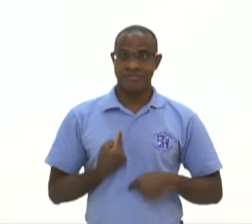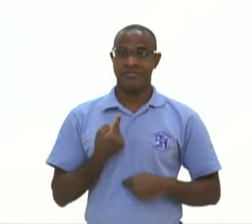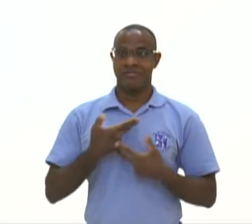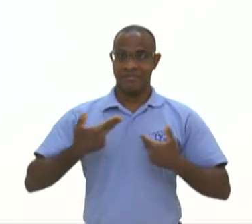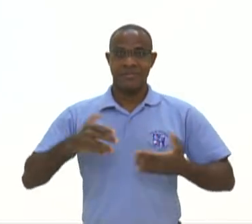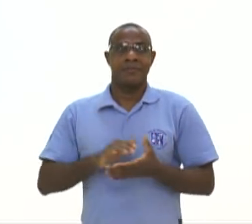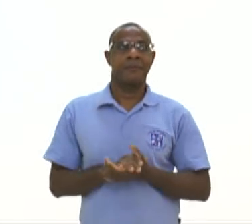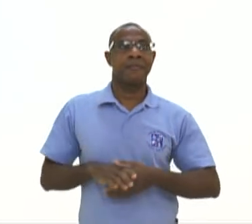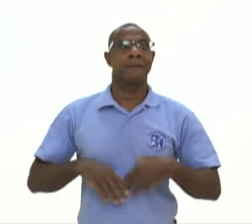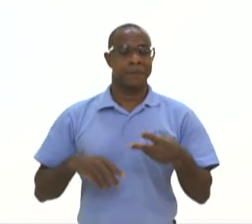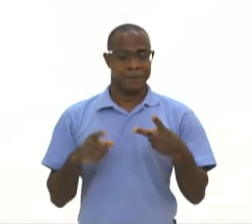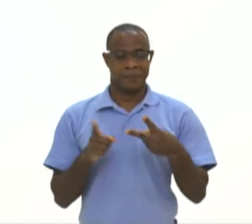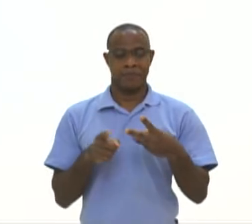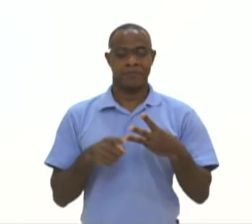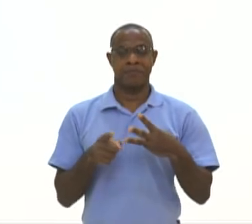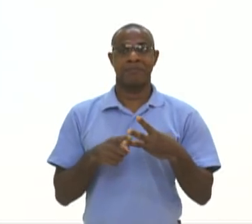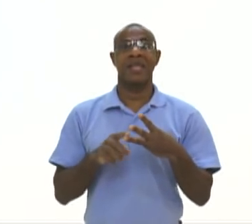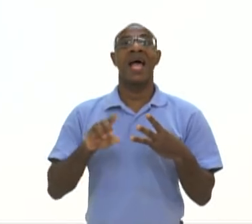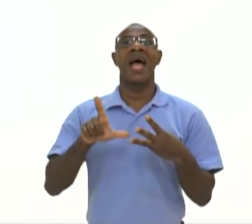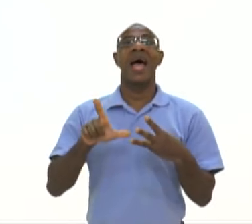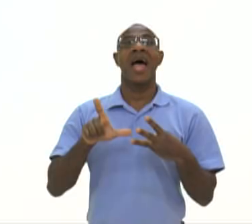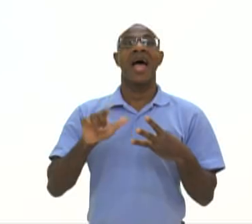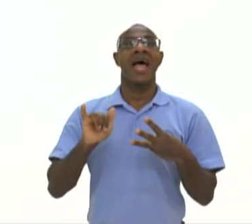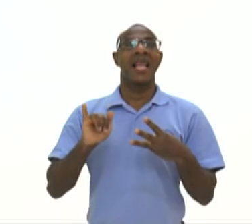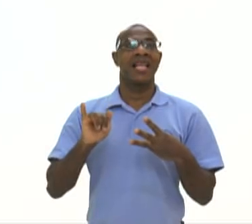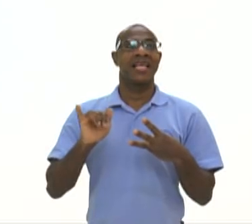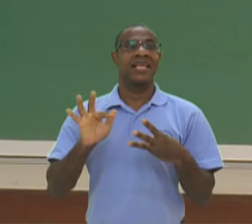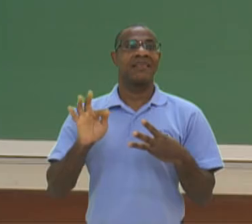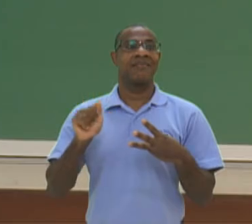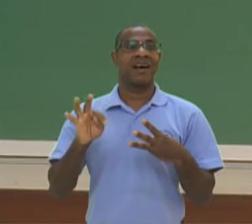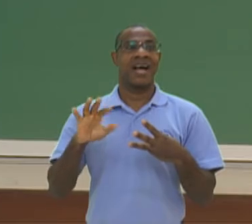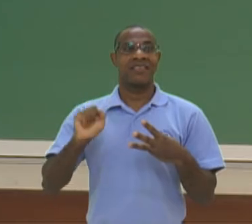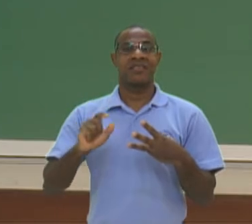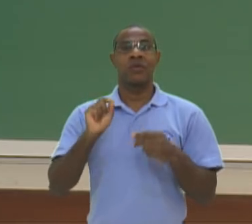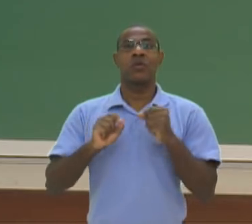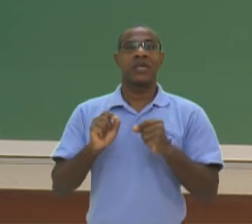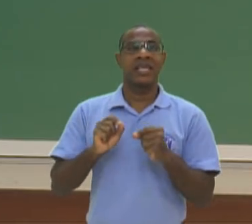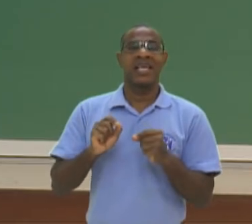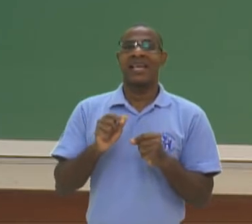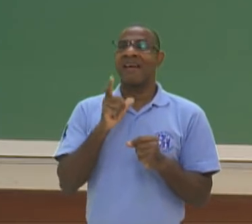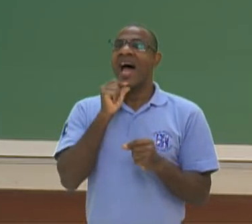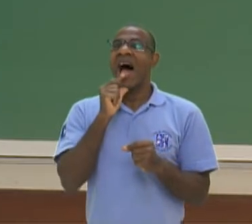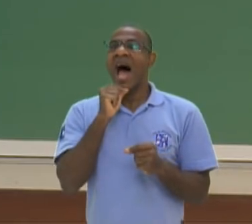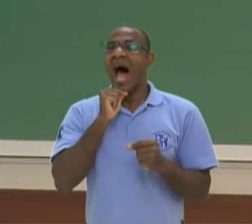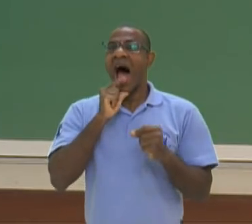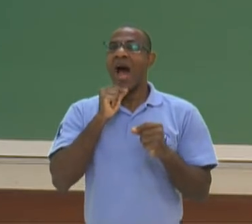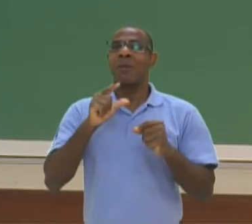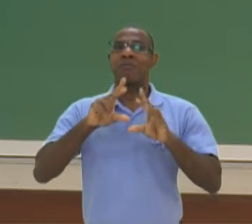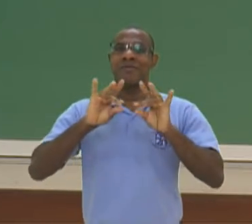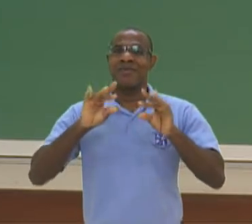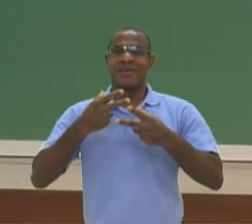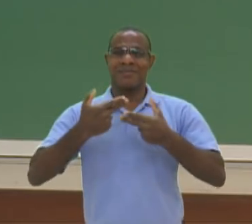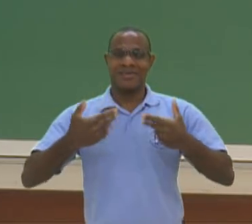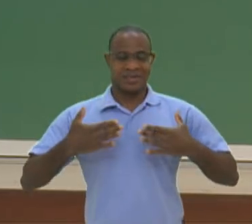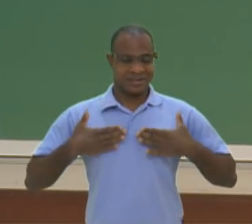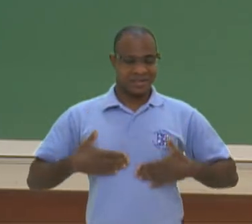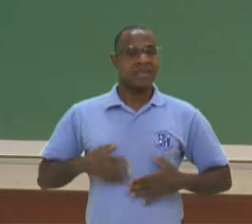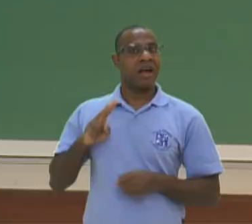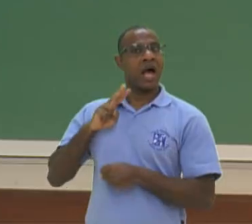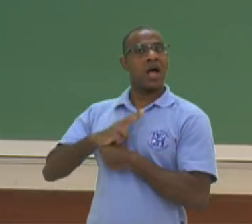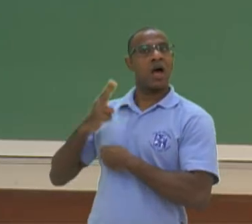O sistema linfático, que é aquele sistema que vai drenar líquidos e que também vai atuar na defesa